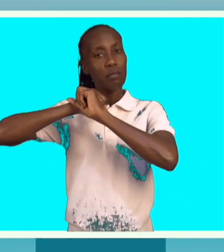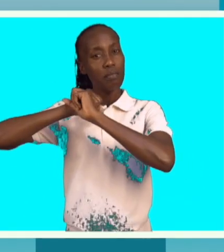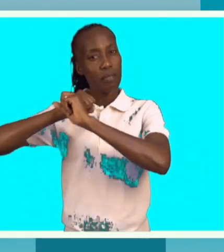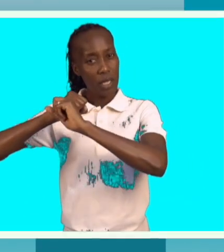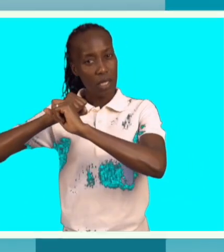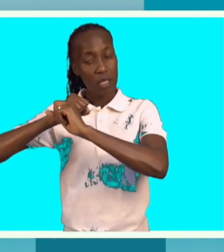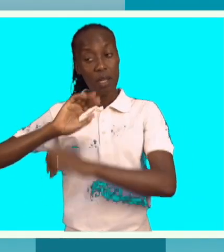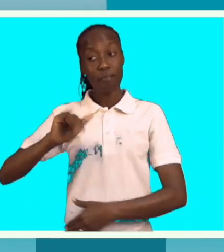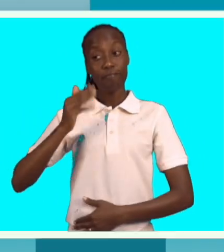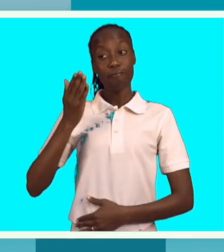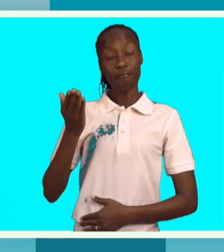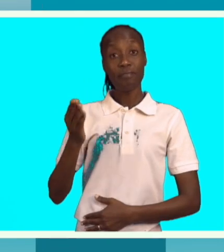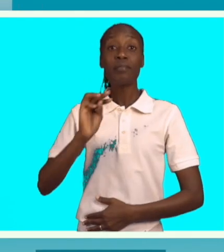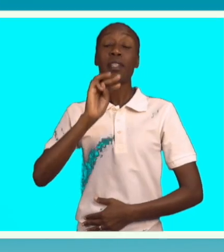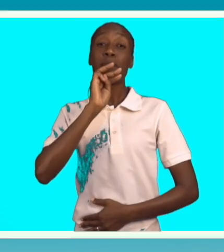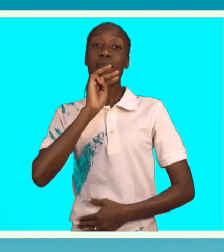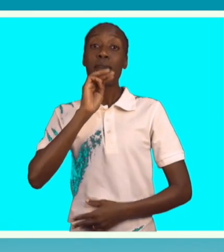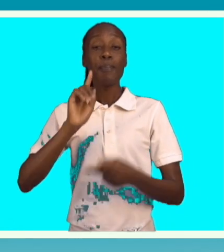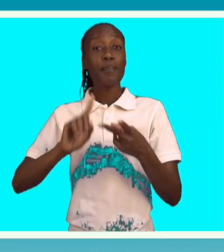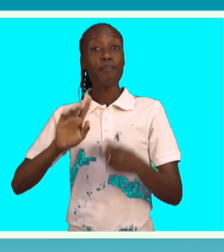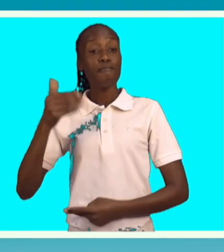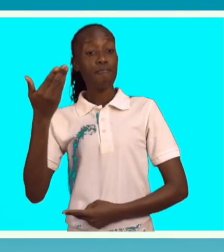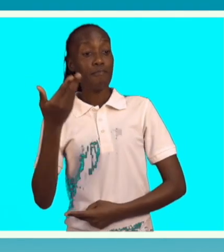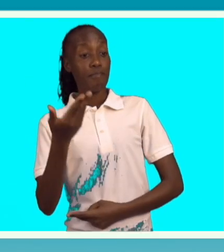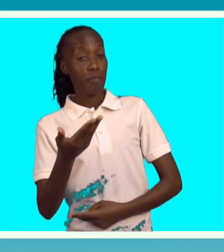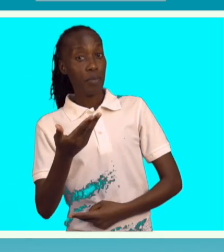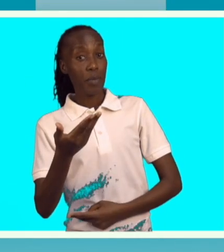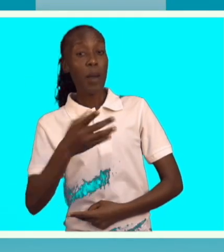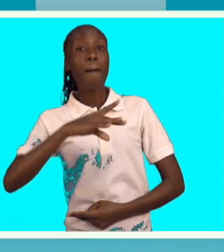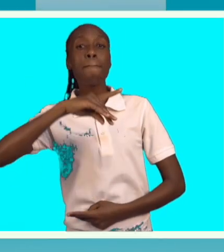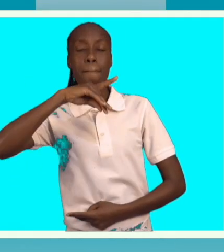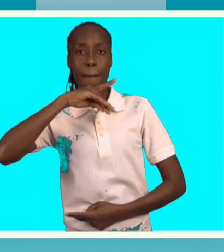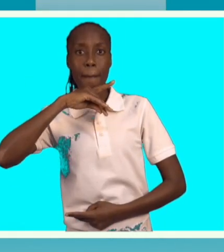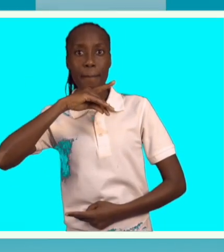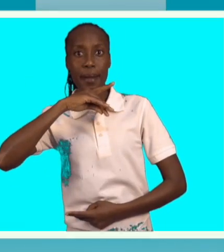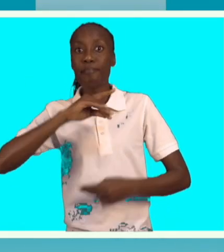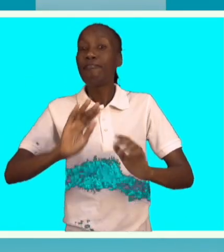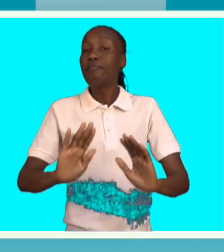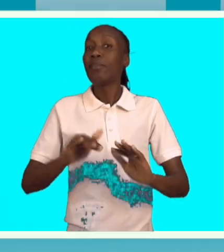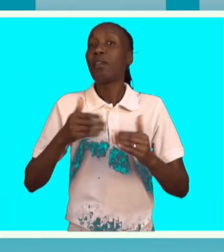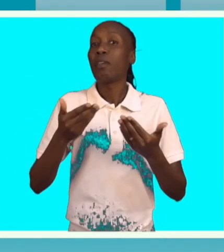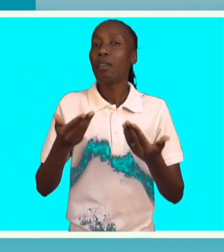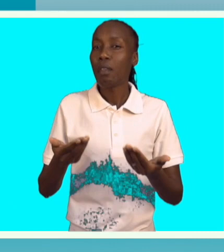obrigação para si, quer na parte da mãe, quer na parte do pai.